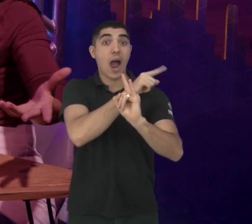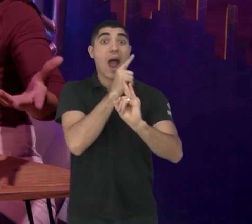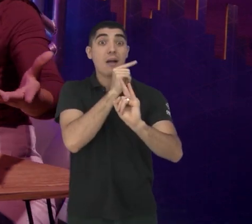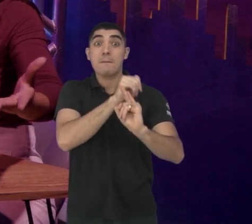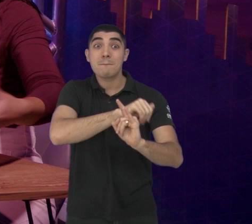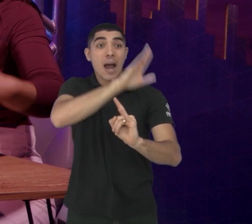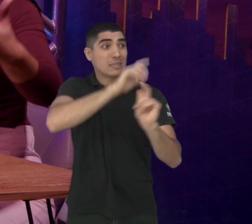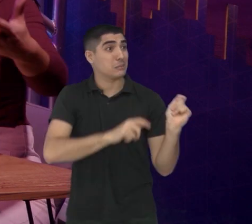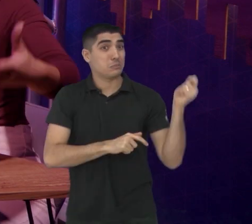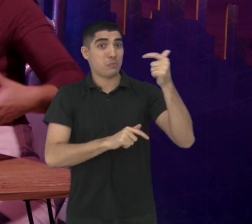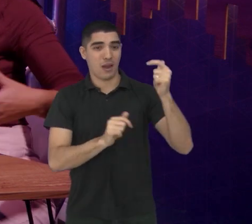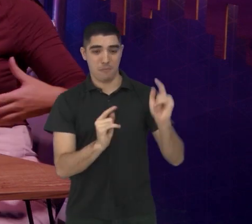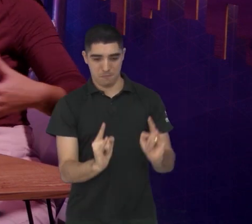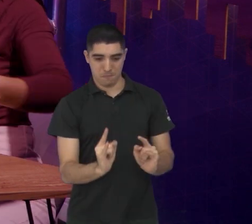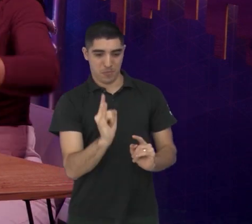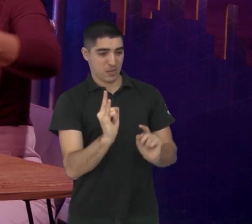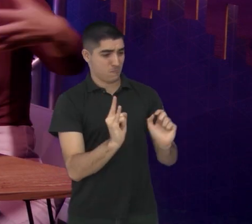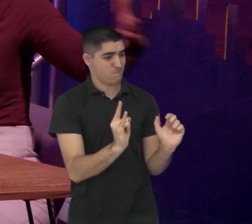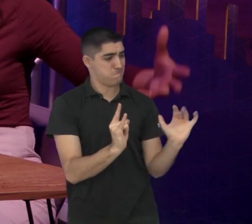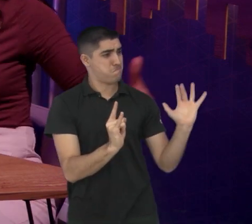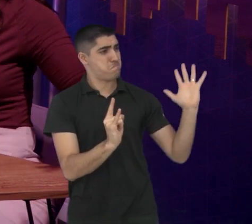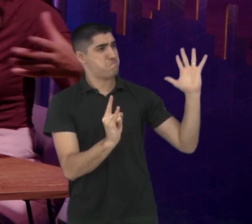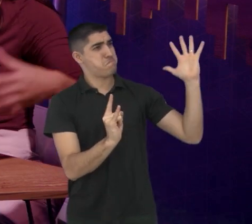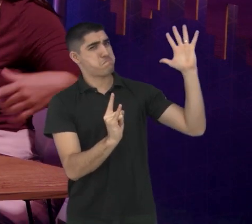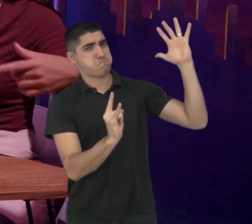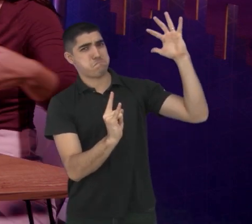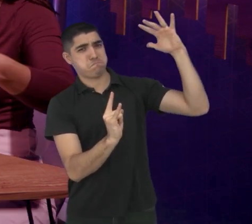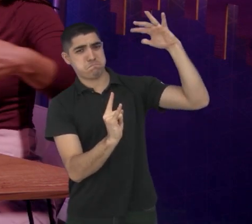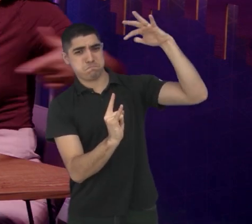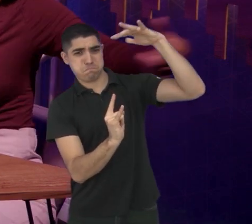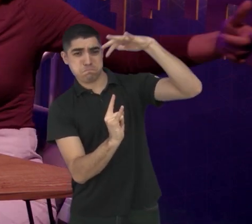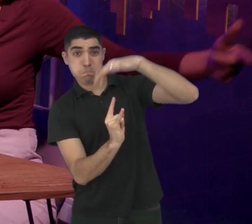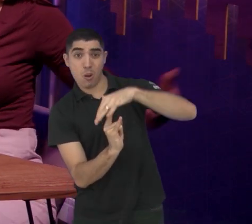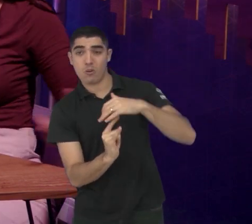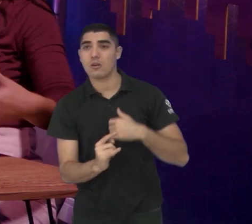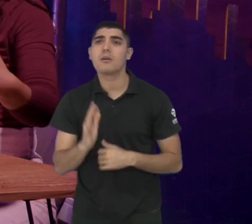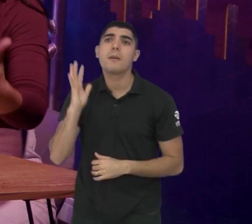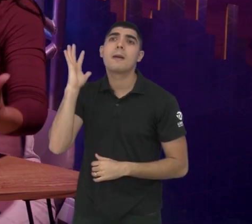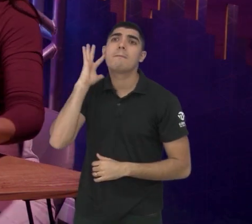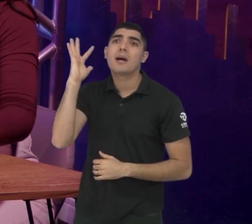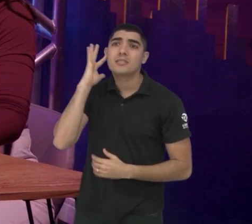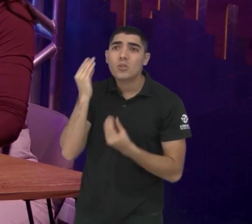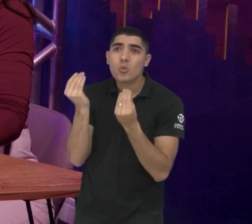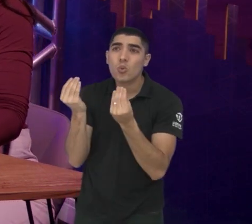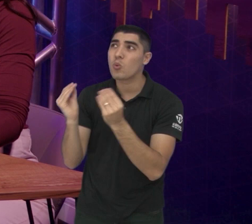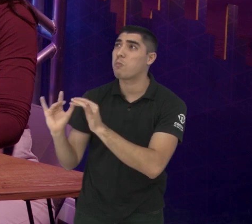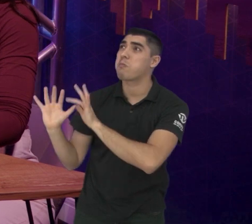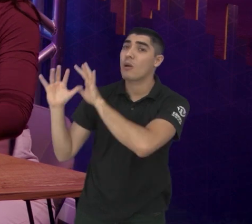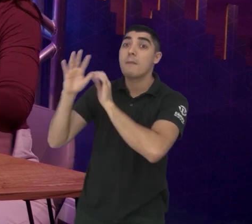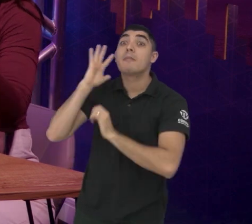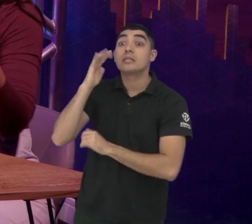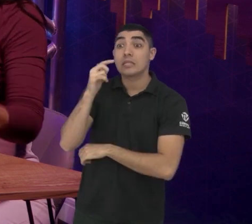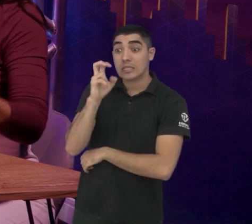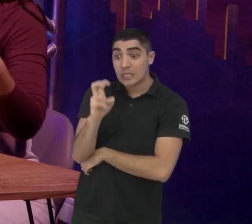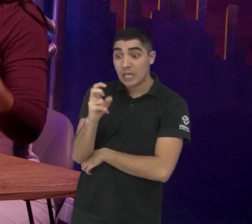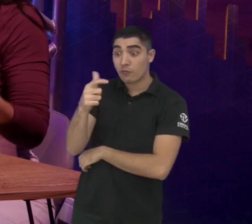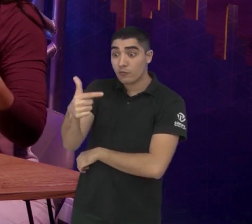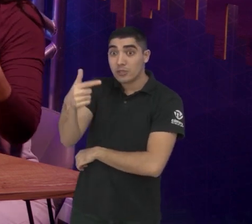tamanho. metros, gente, 10 metros, aquele volume de água, né, naquela extensão, já é assustador. Imagina, muita